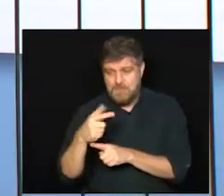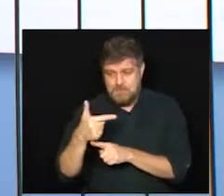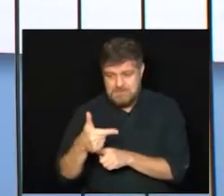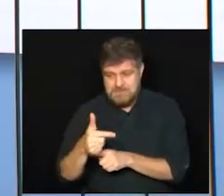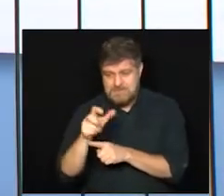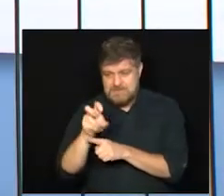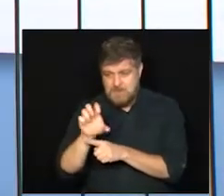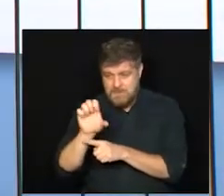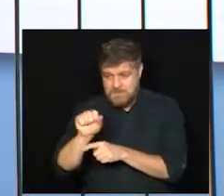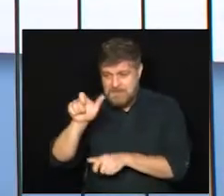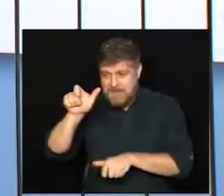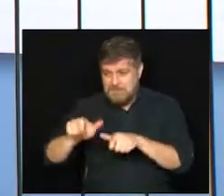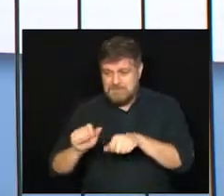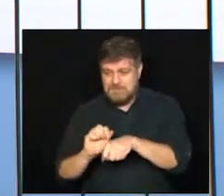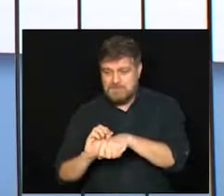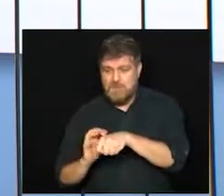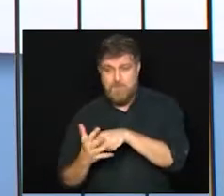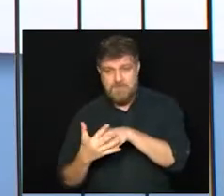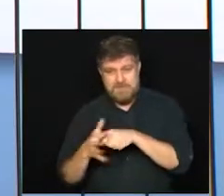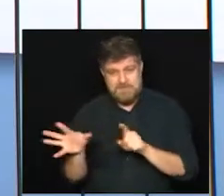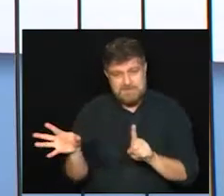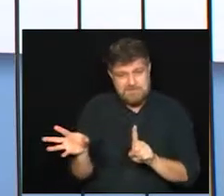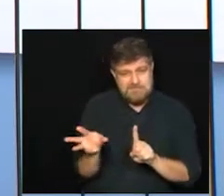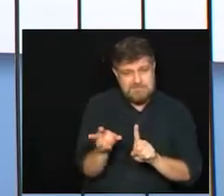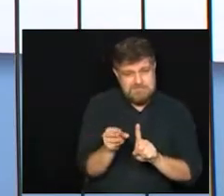16.083.258 casos da Covid-19. São